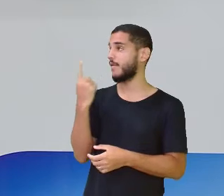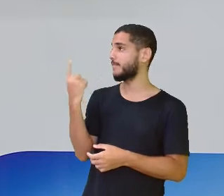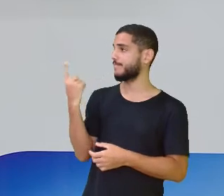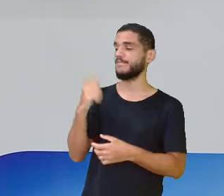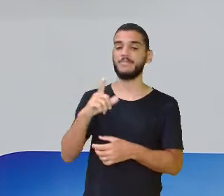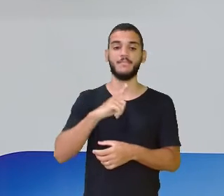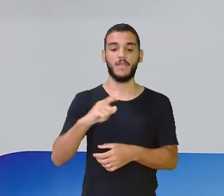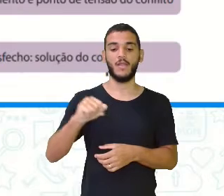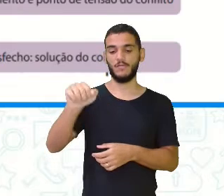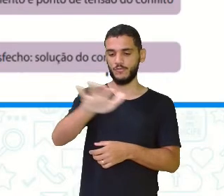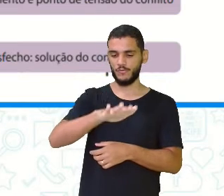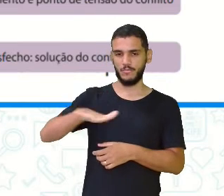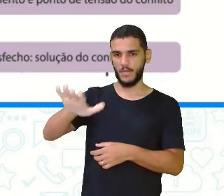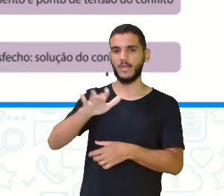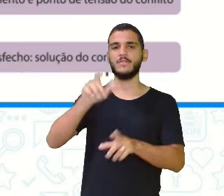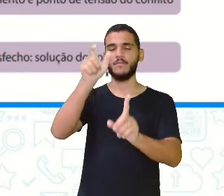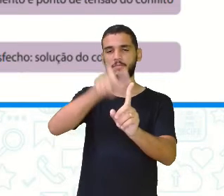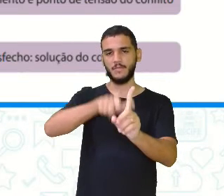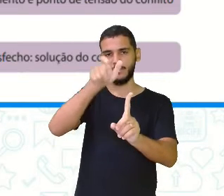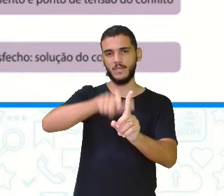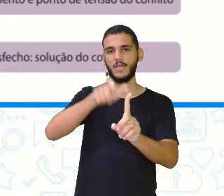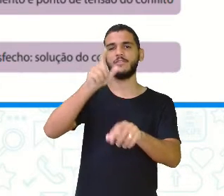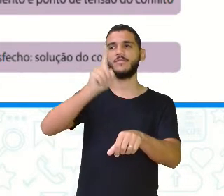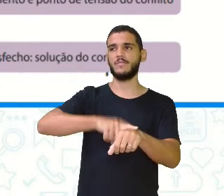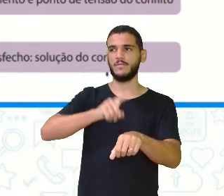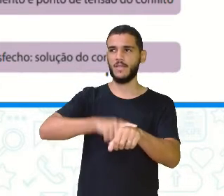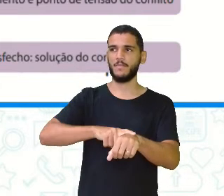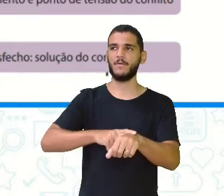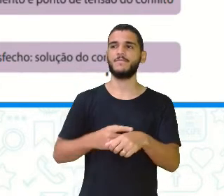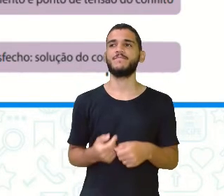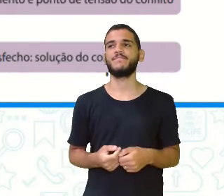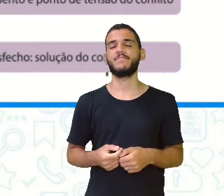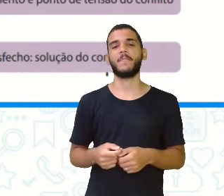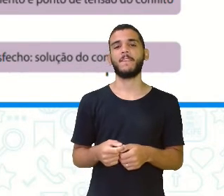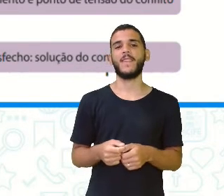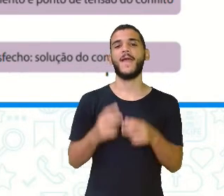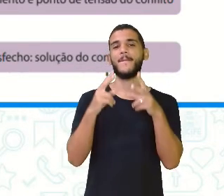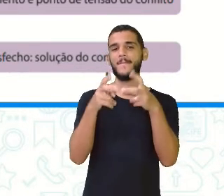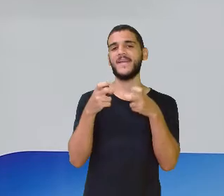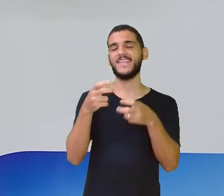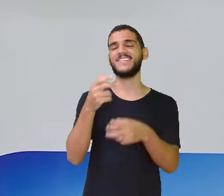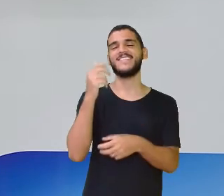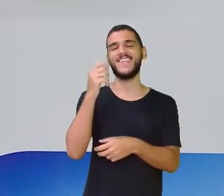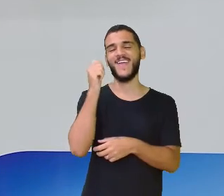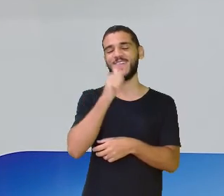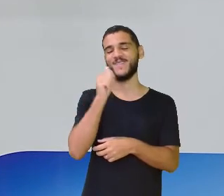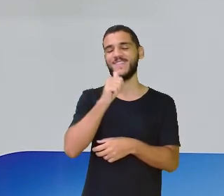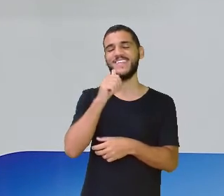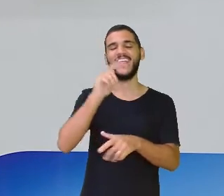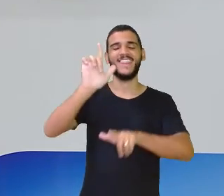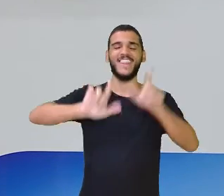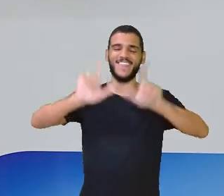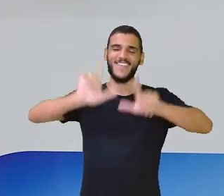temos espaço, personagens, tempo. Eu estou parecendo aquela moça do tempo da TV, mas não é não. Isso aqui é o